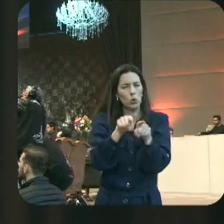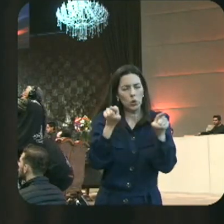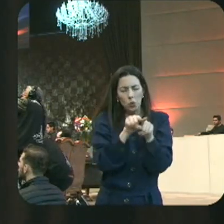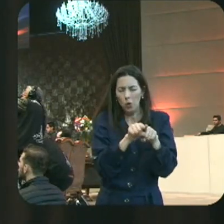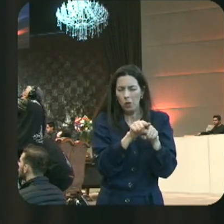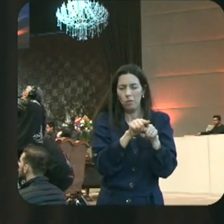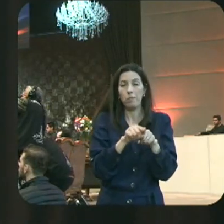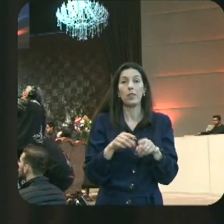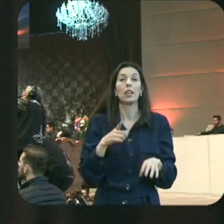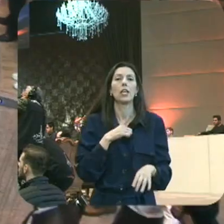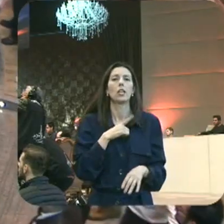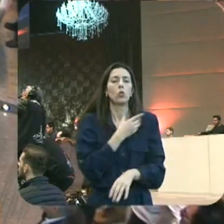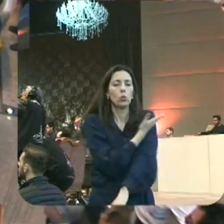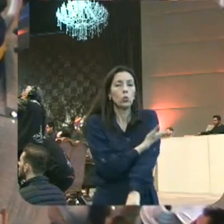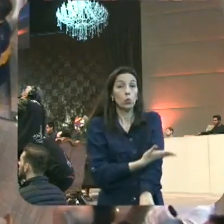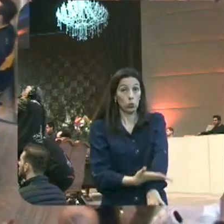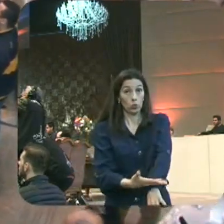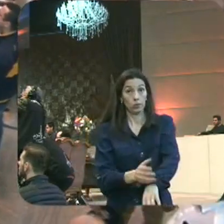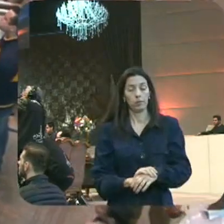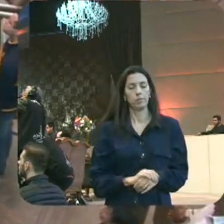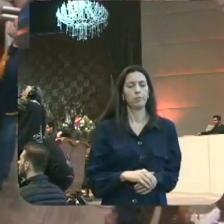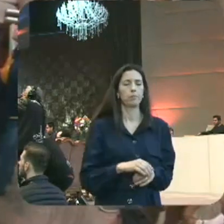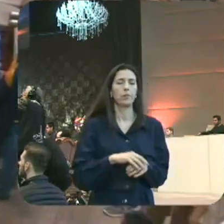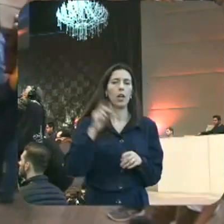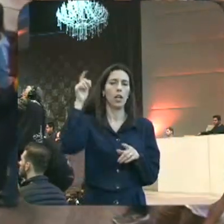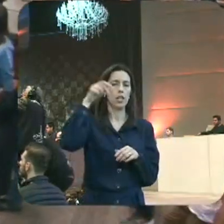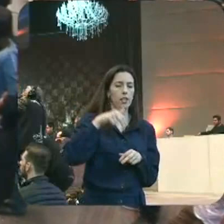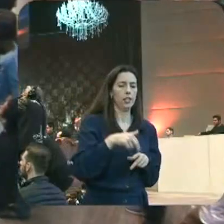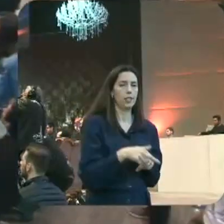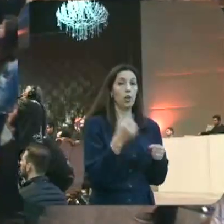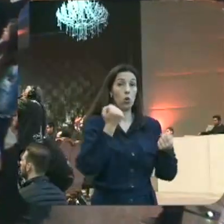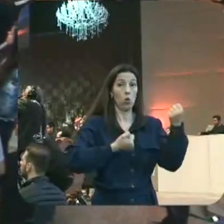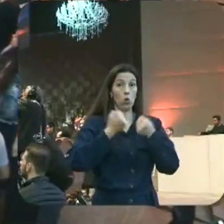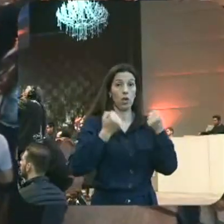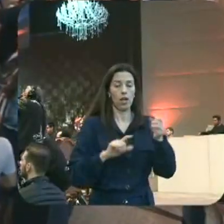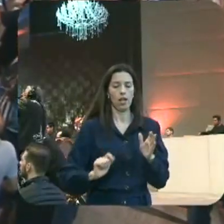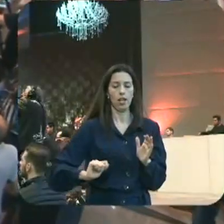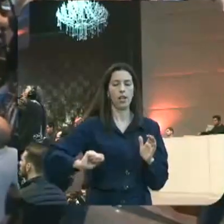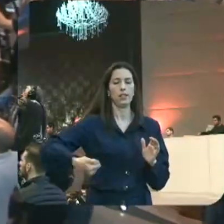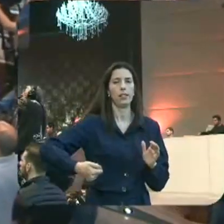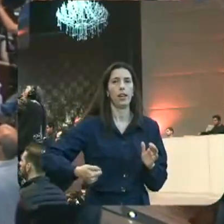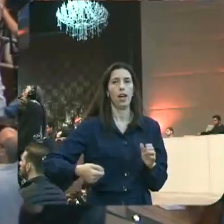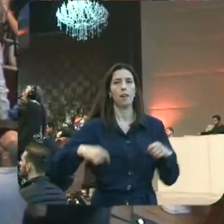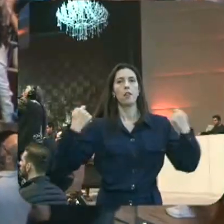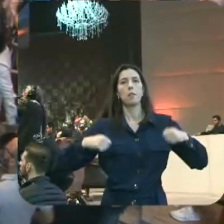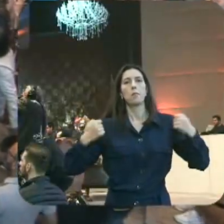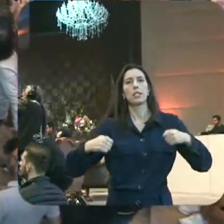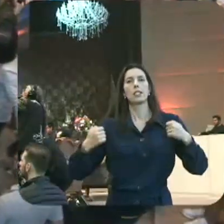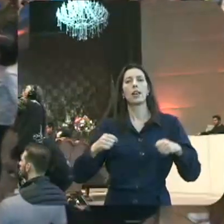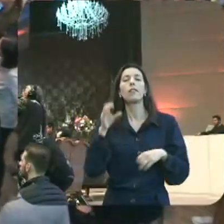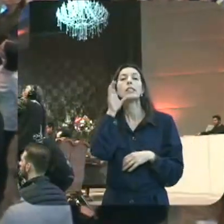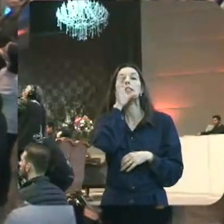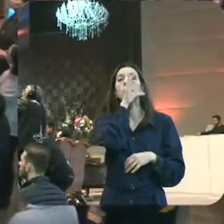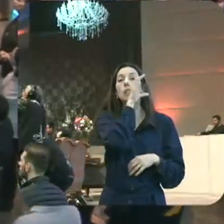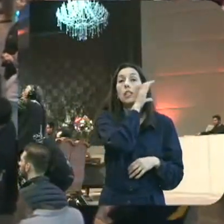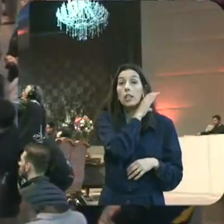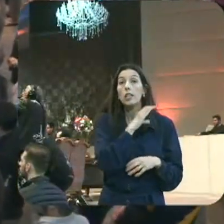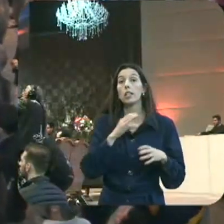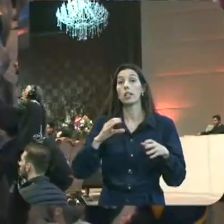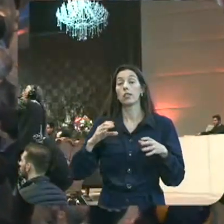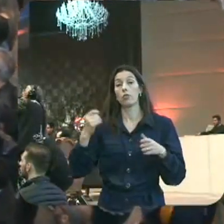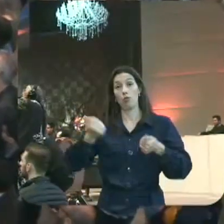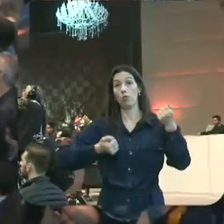ele tinha um ritual. Ele descia da garagem, ligava o carro e tinha que esquentar o carro antes de sair. Olha